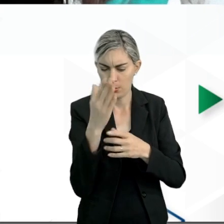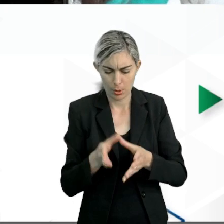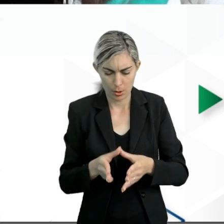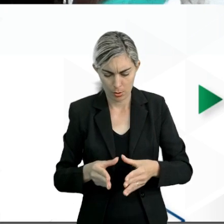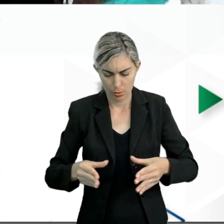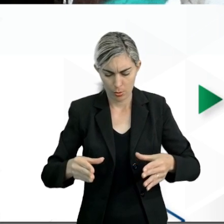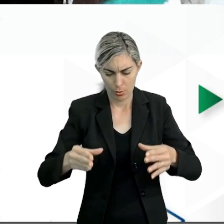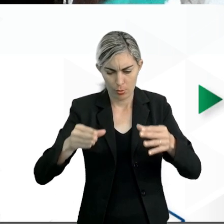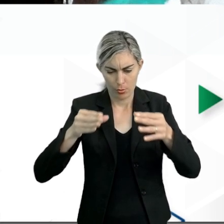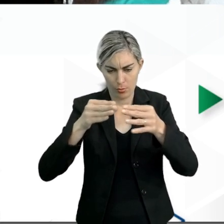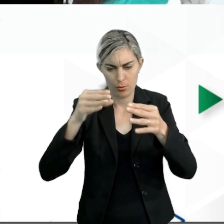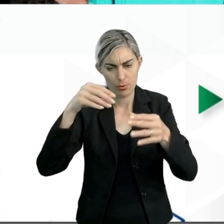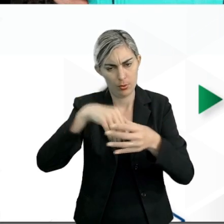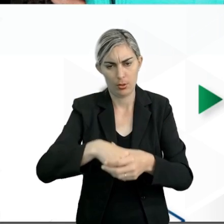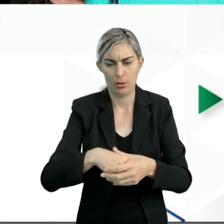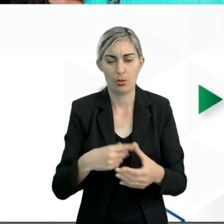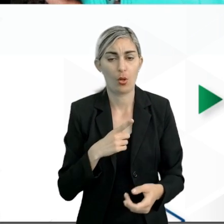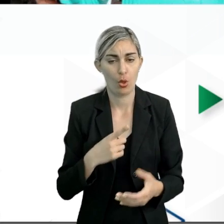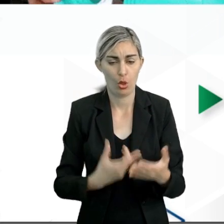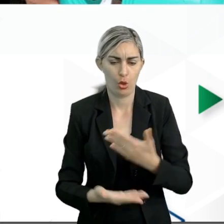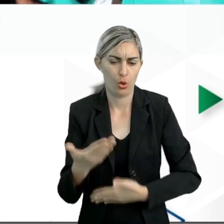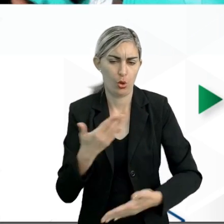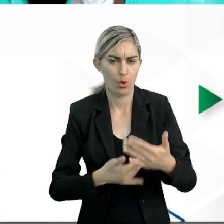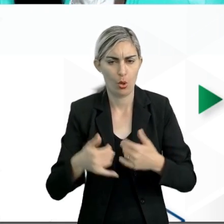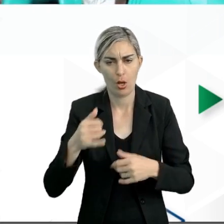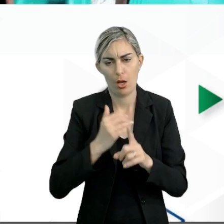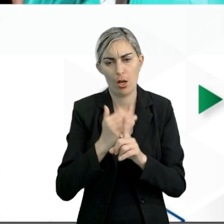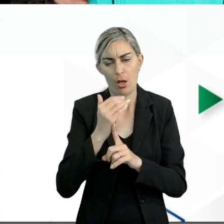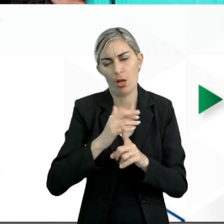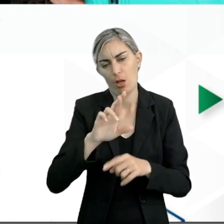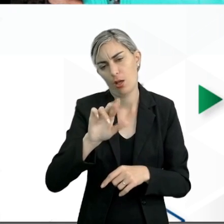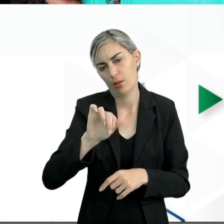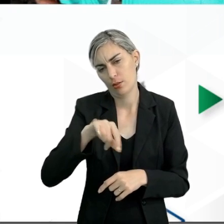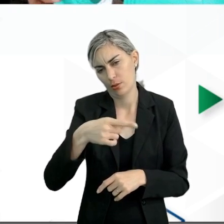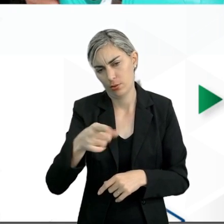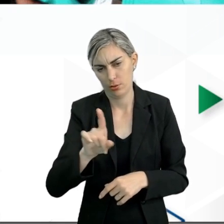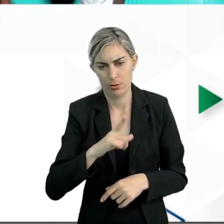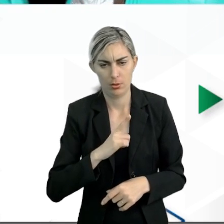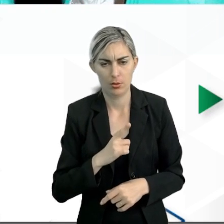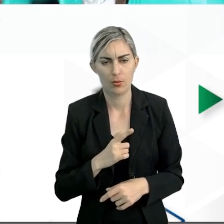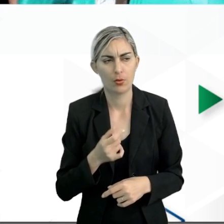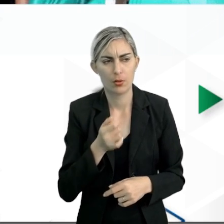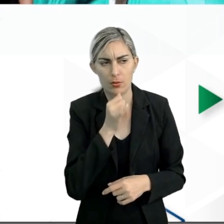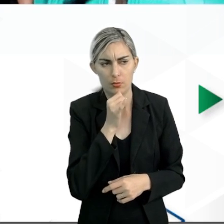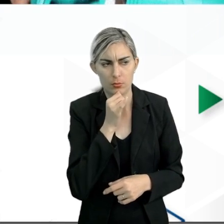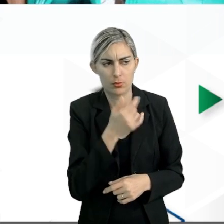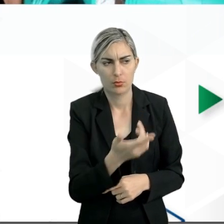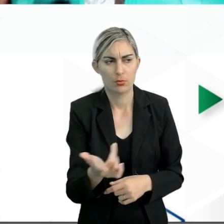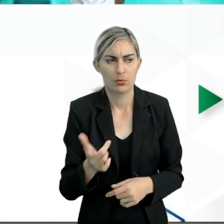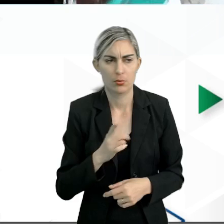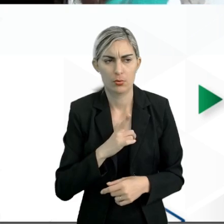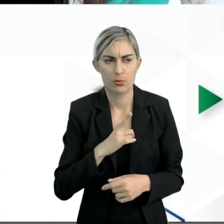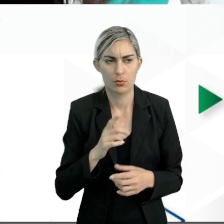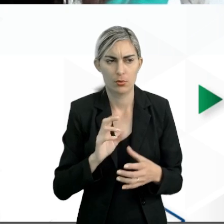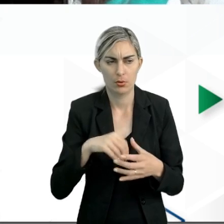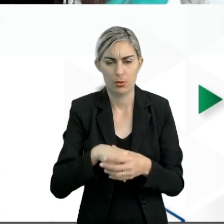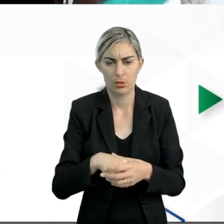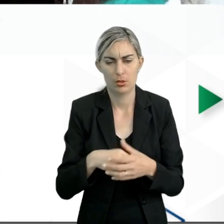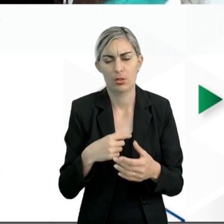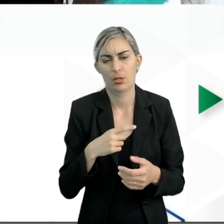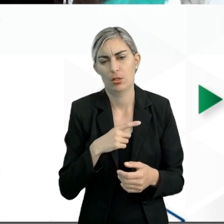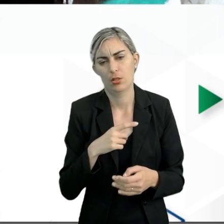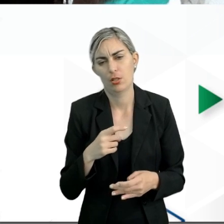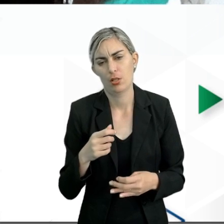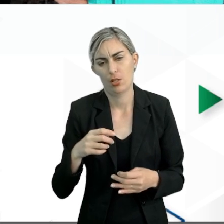evitam trocas de calor por radiação bom E aí as partes internas